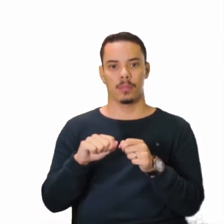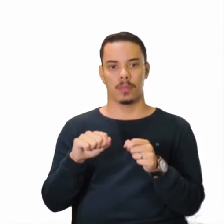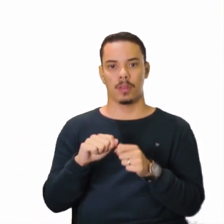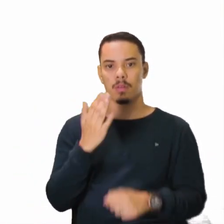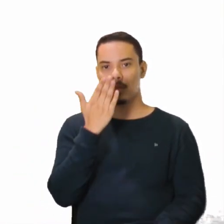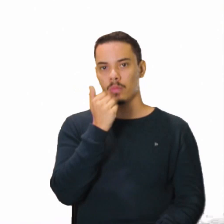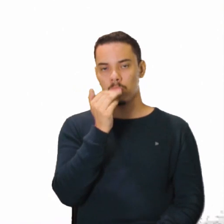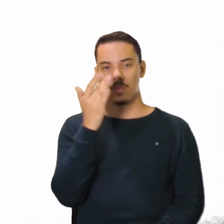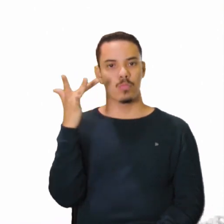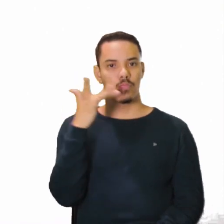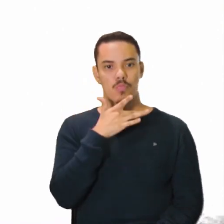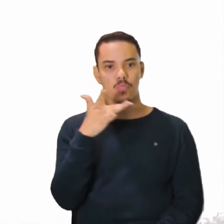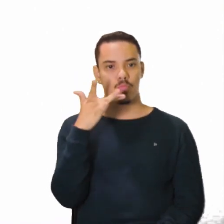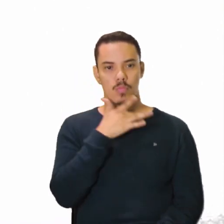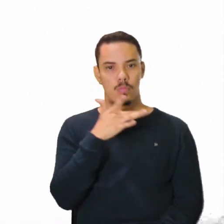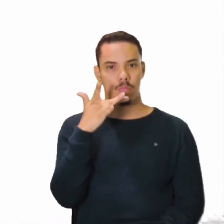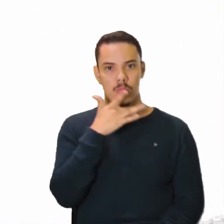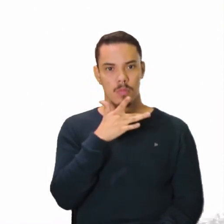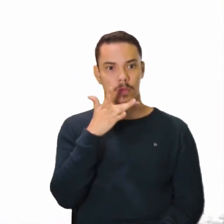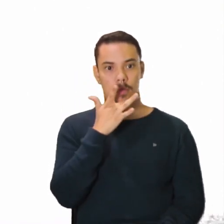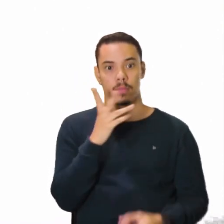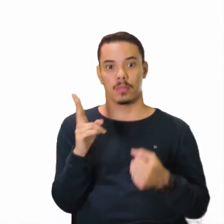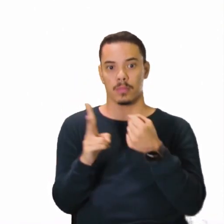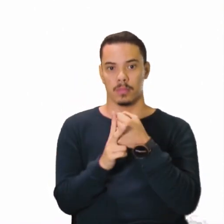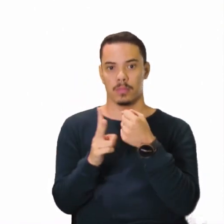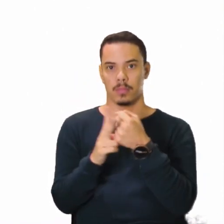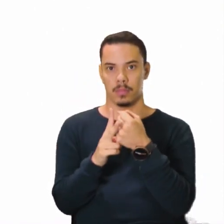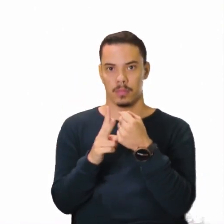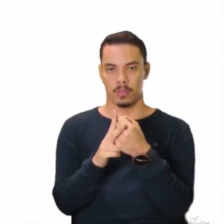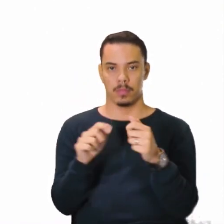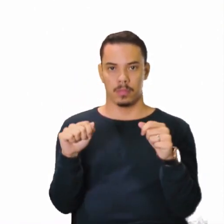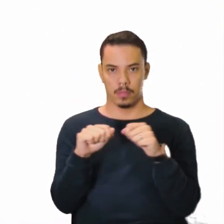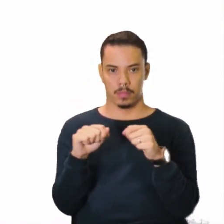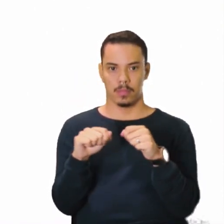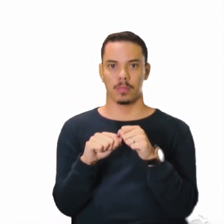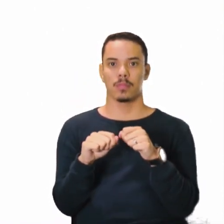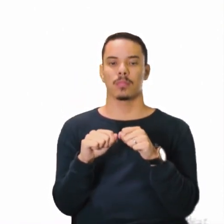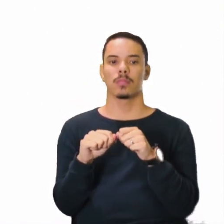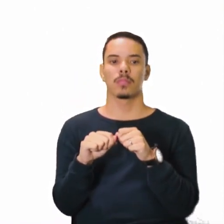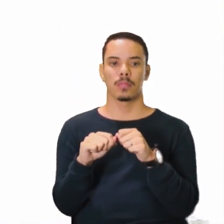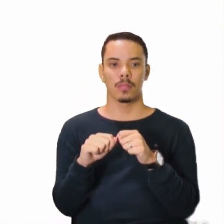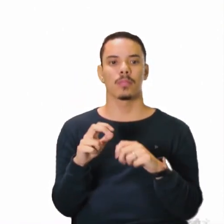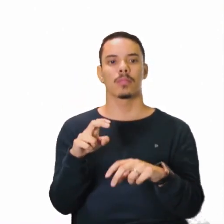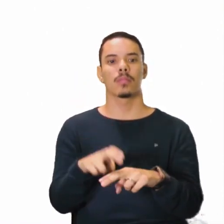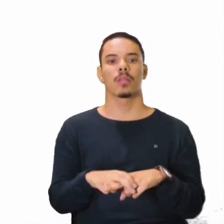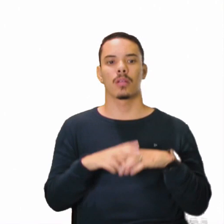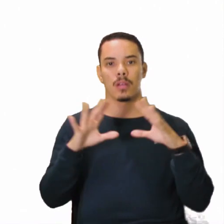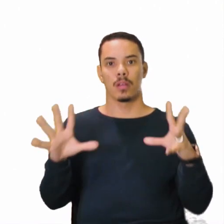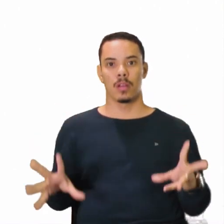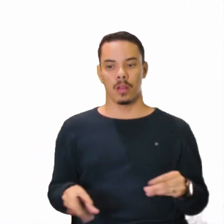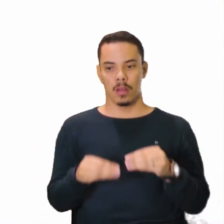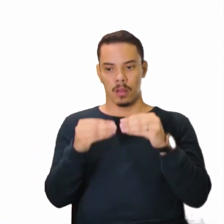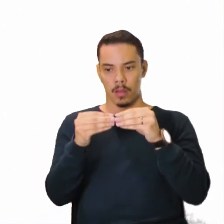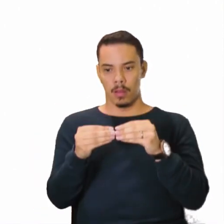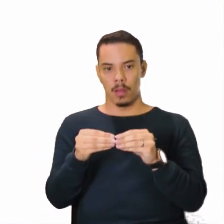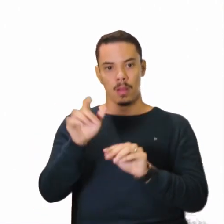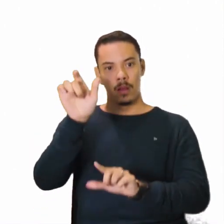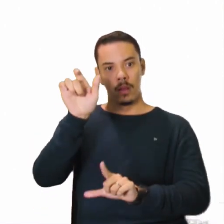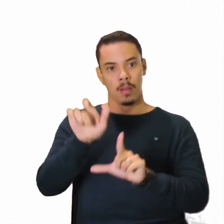almoço delicioso. Olha o nosso verbo, o verbo fazer. Então, concluiu a ação, o